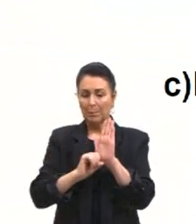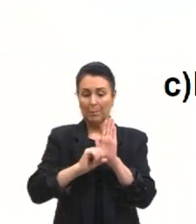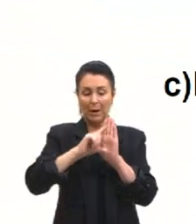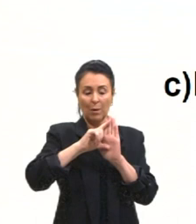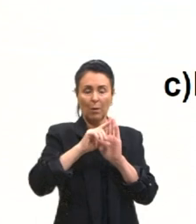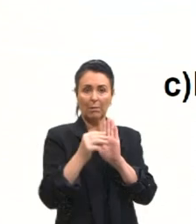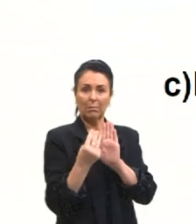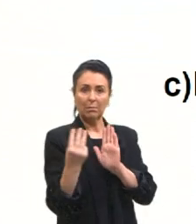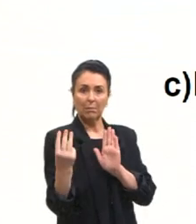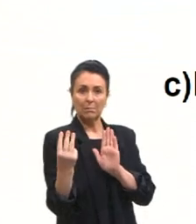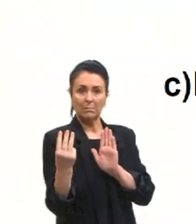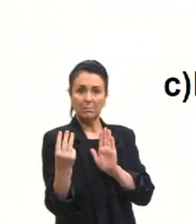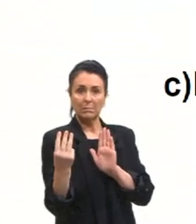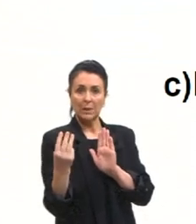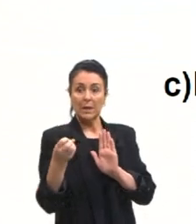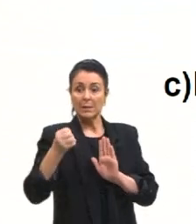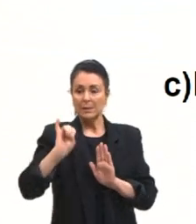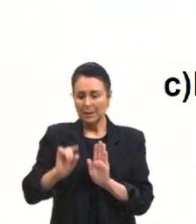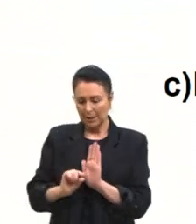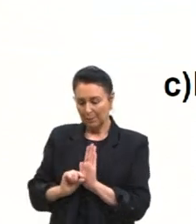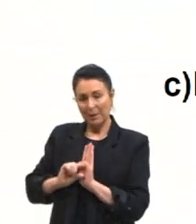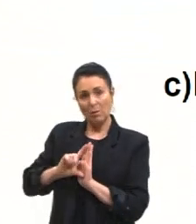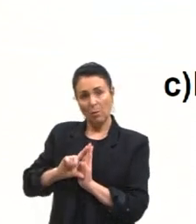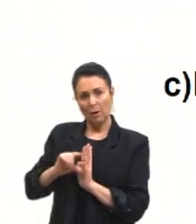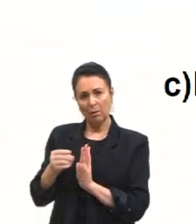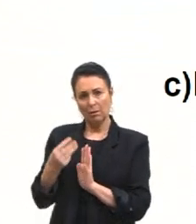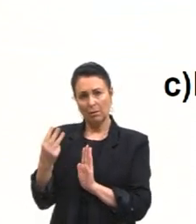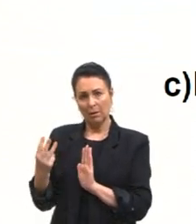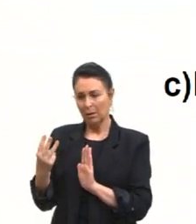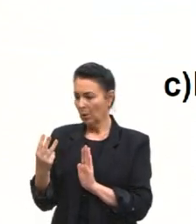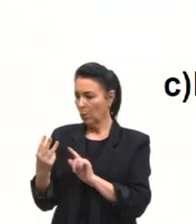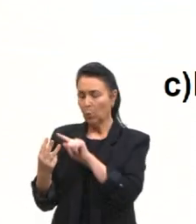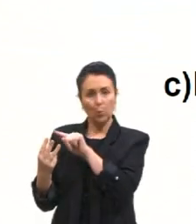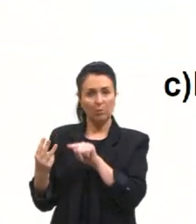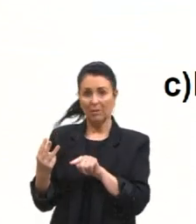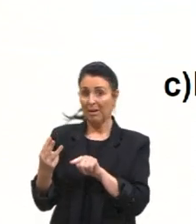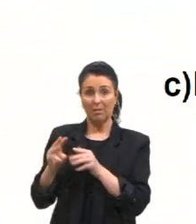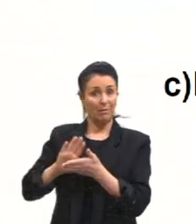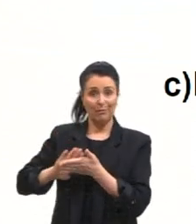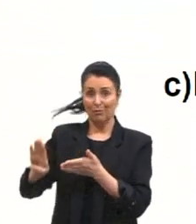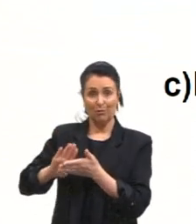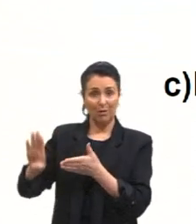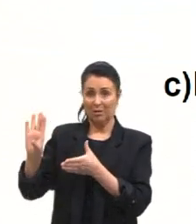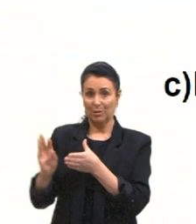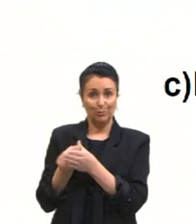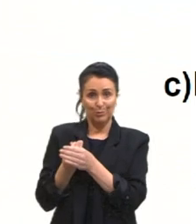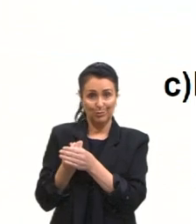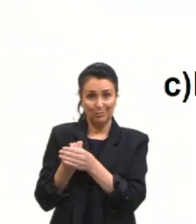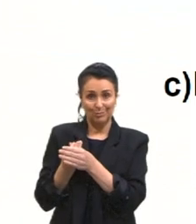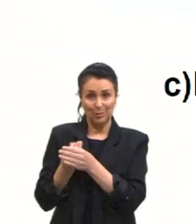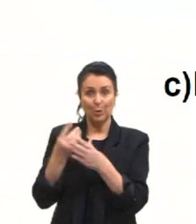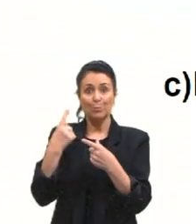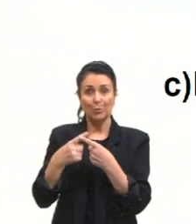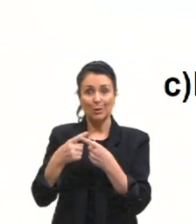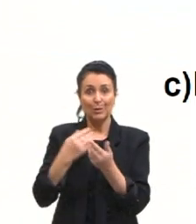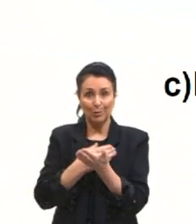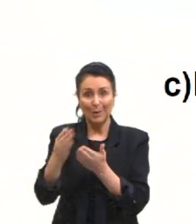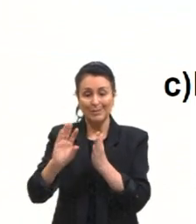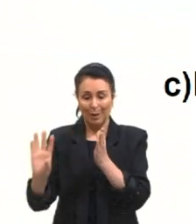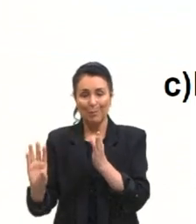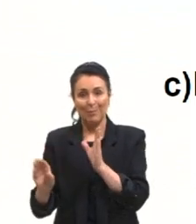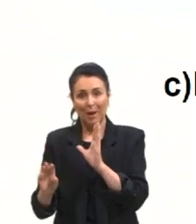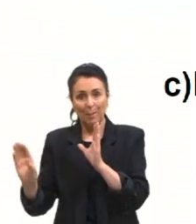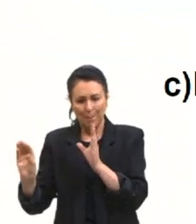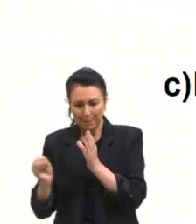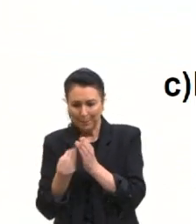3, se ele é maior do que 3, então o 3 não entra nesse conjunto, ele começa maior do que 3. Então, o